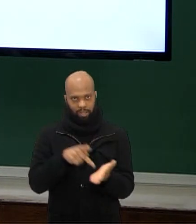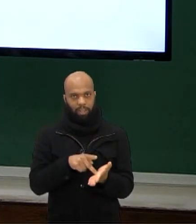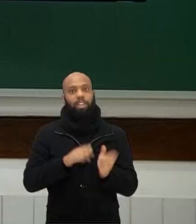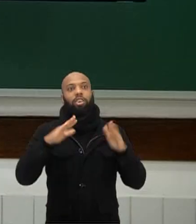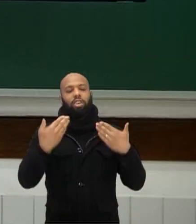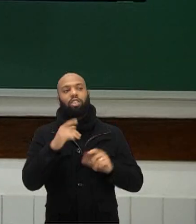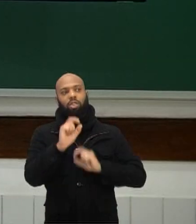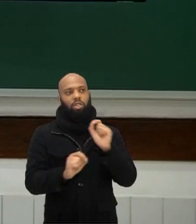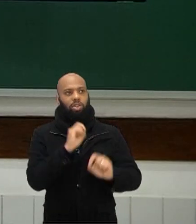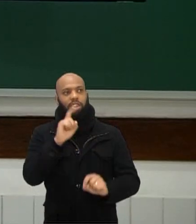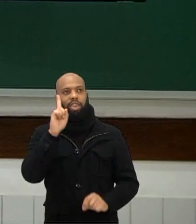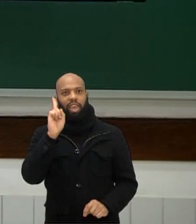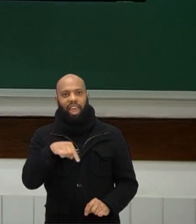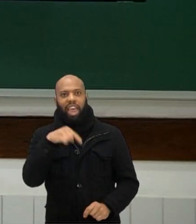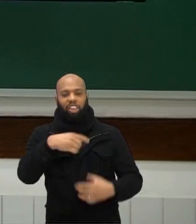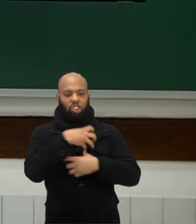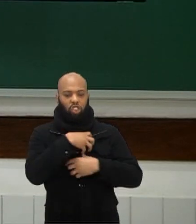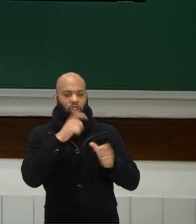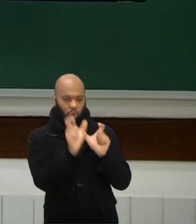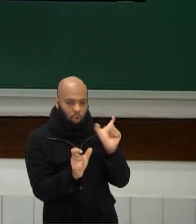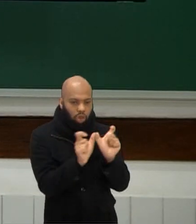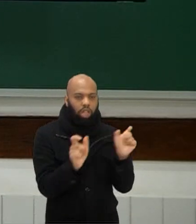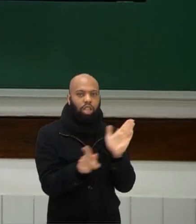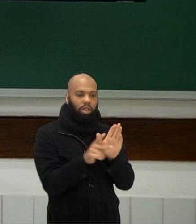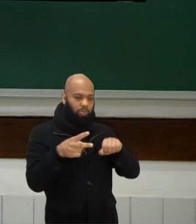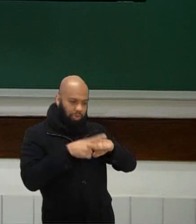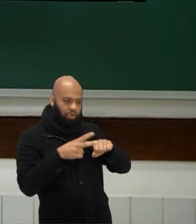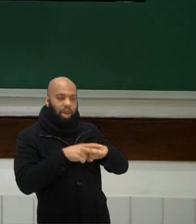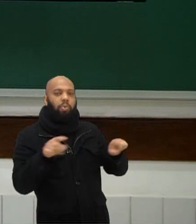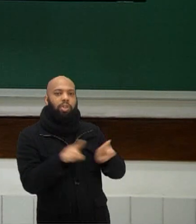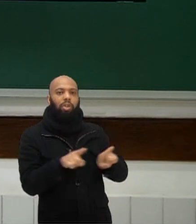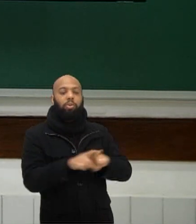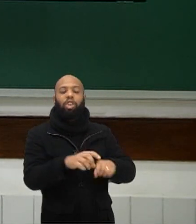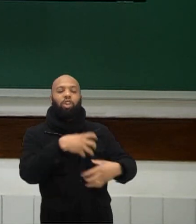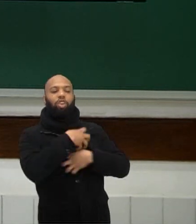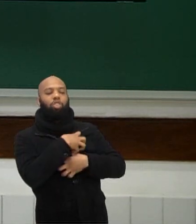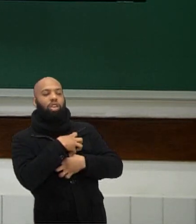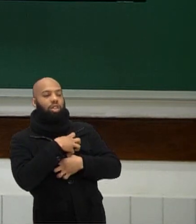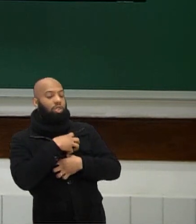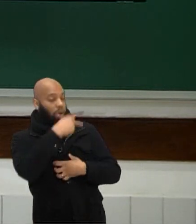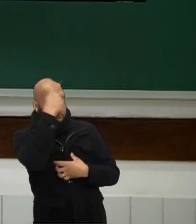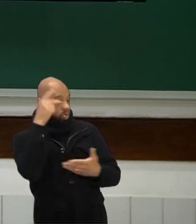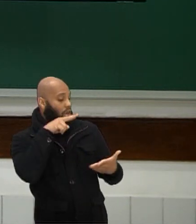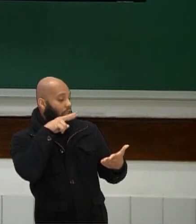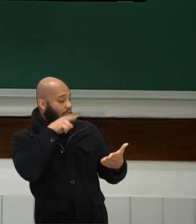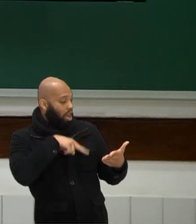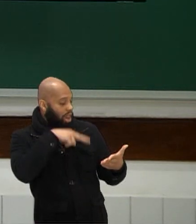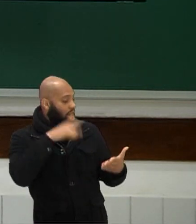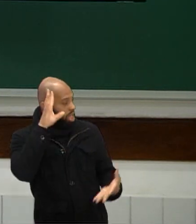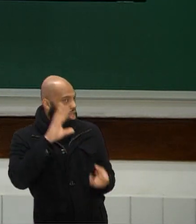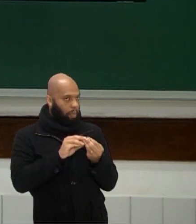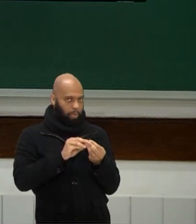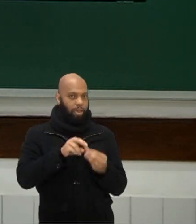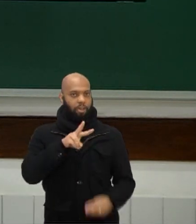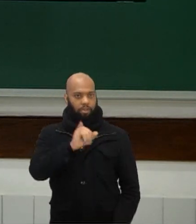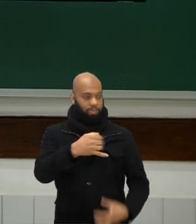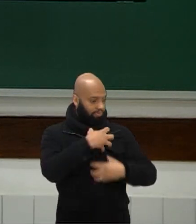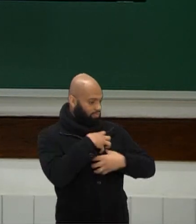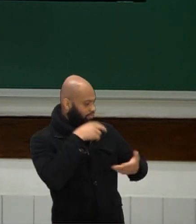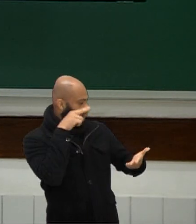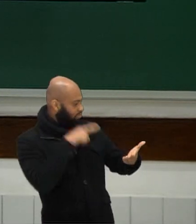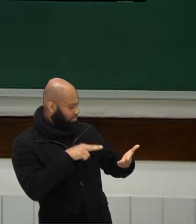acontecer. Então, essa conjugação verbal, ela impacta ali no modo interpretativo do locutor, ok? Do